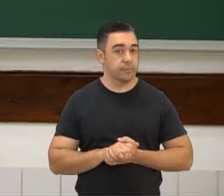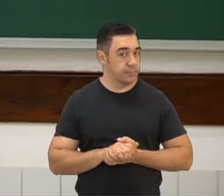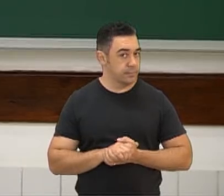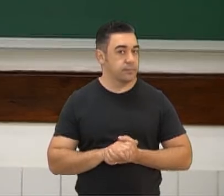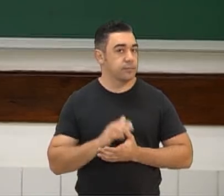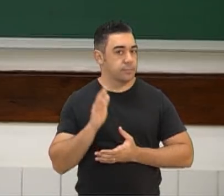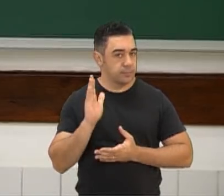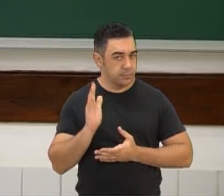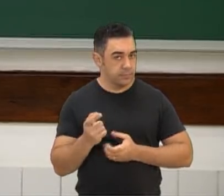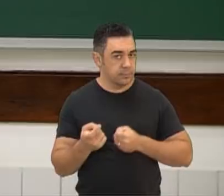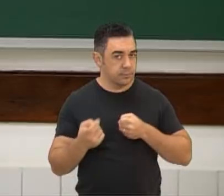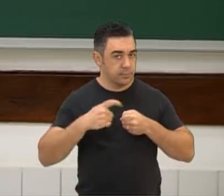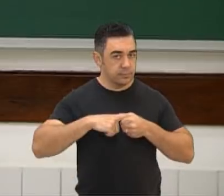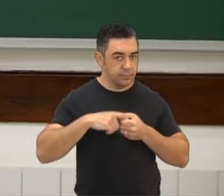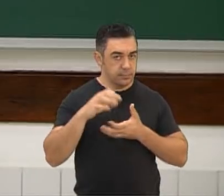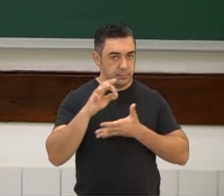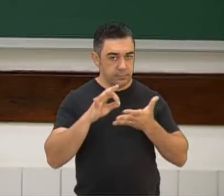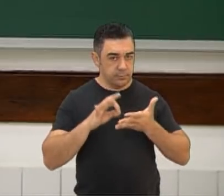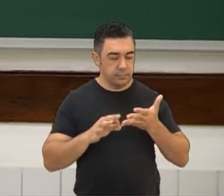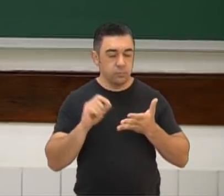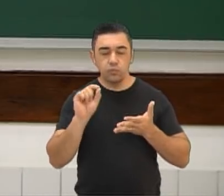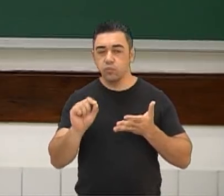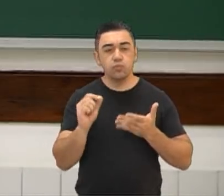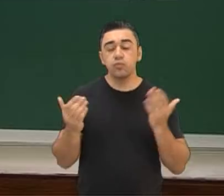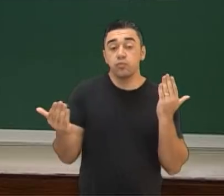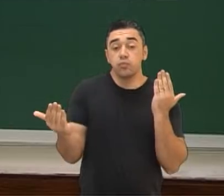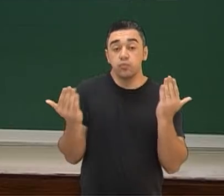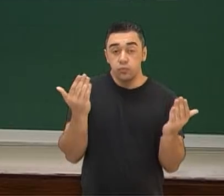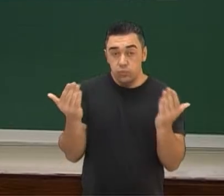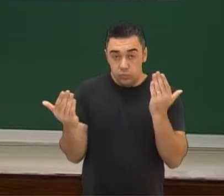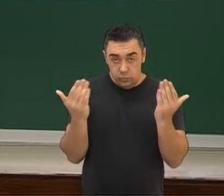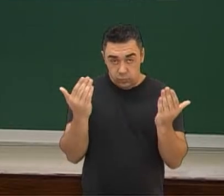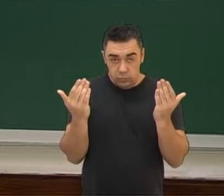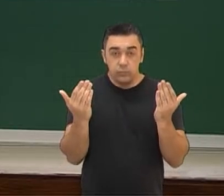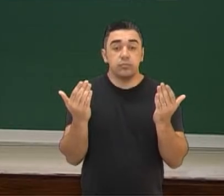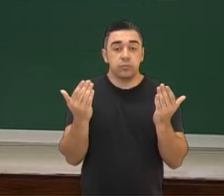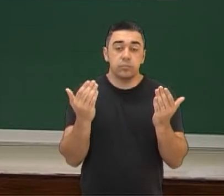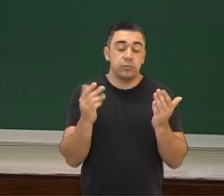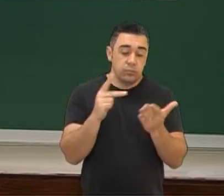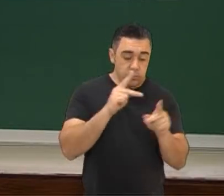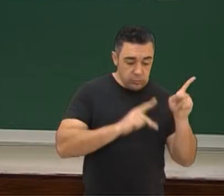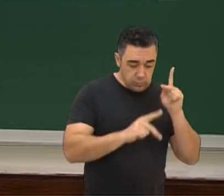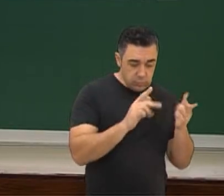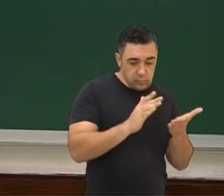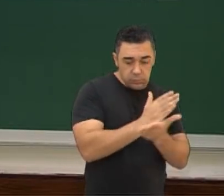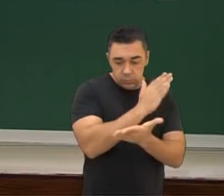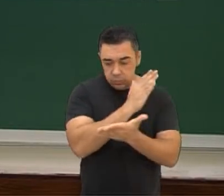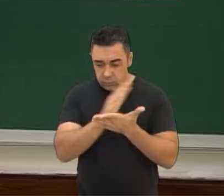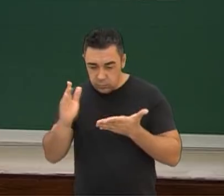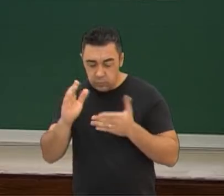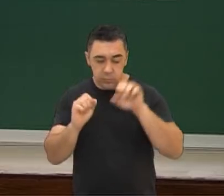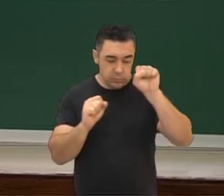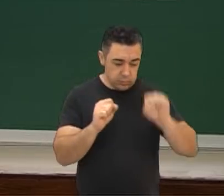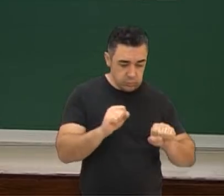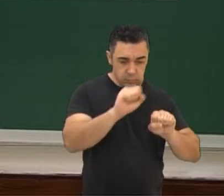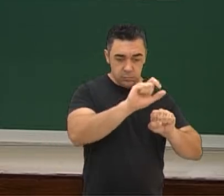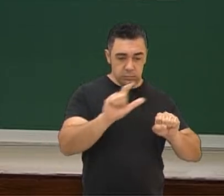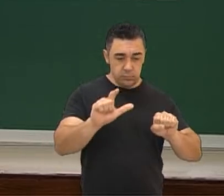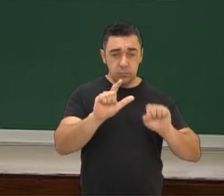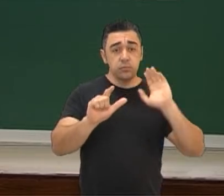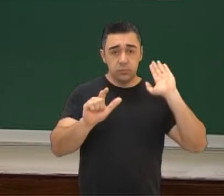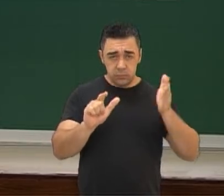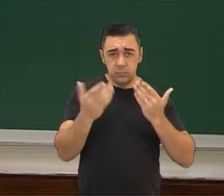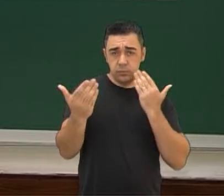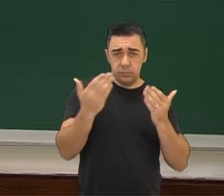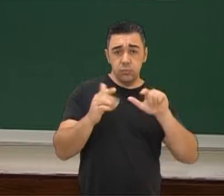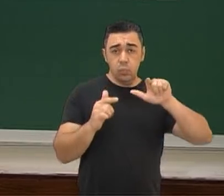Voltamos ali então com a atividade. Vocês tinham que estabelecer comparações entre a distribuição da população no sul e no sudeste e as outras regiões que a gente já